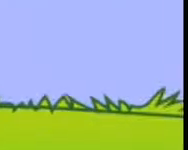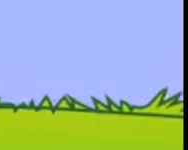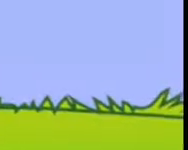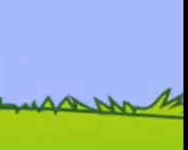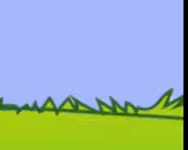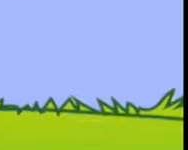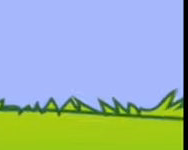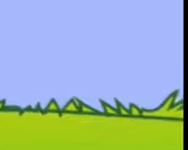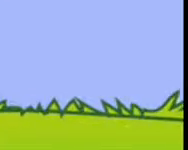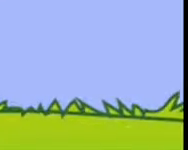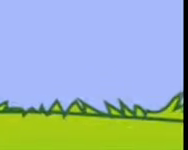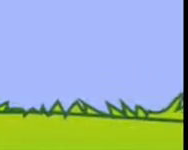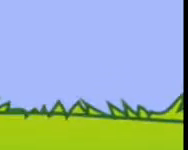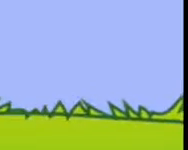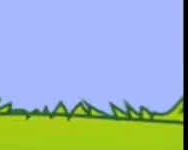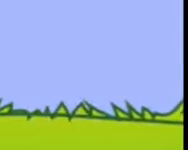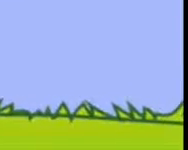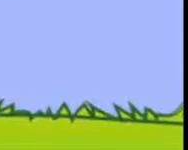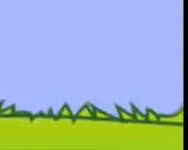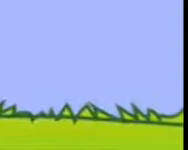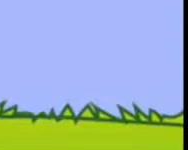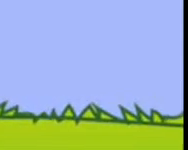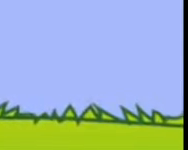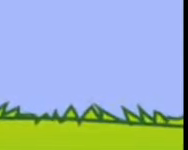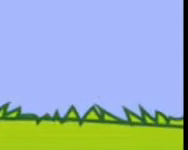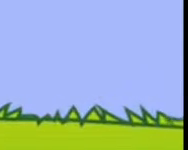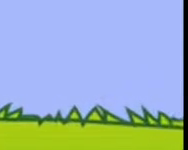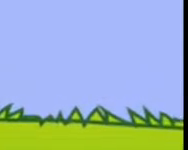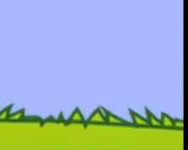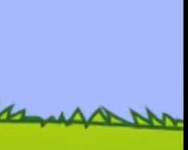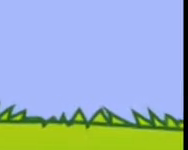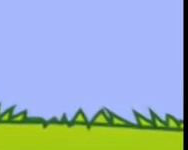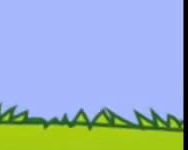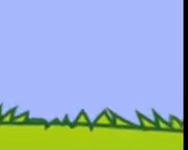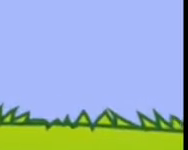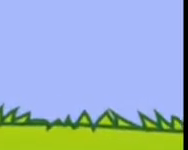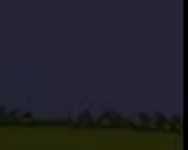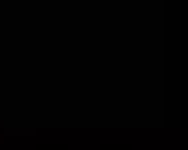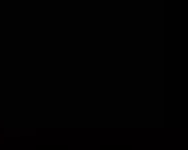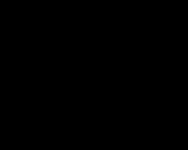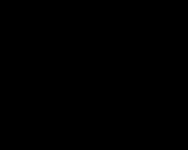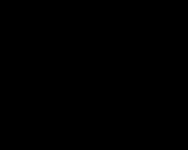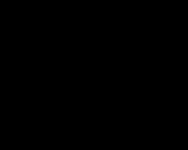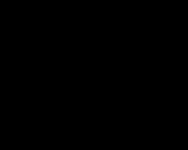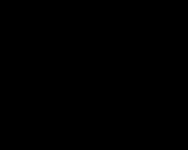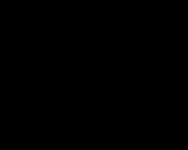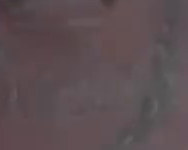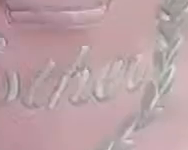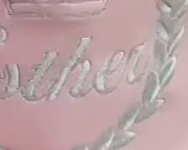Centro Educacional Aquarela, a escola que prepara seu filho para o futuro.